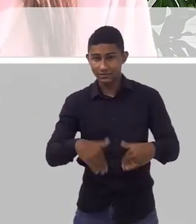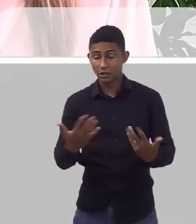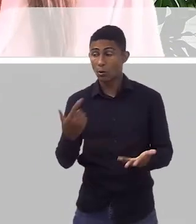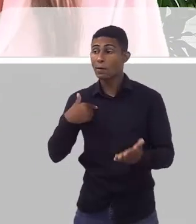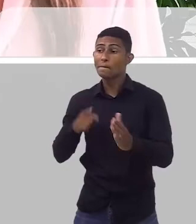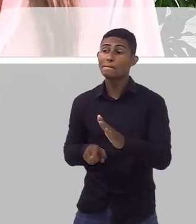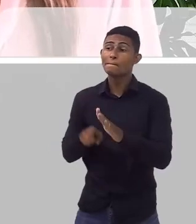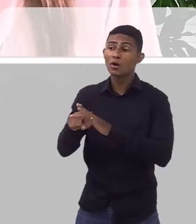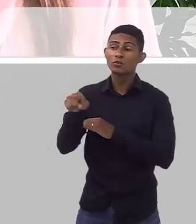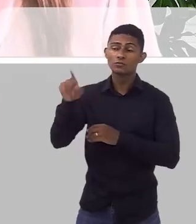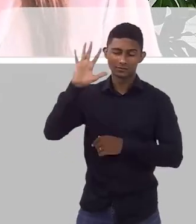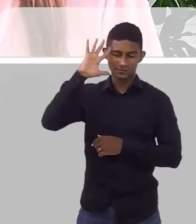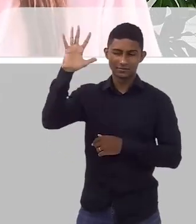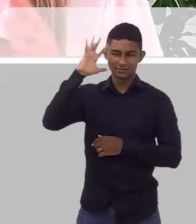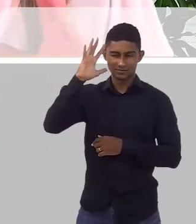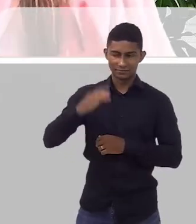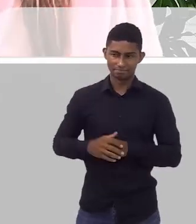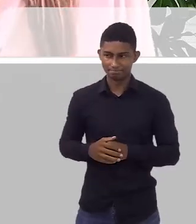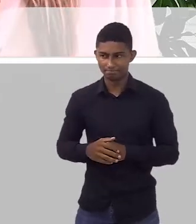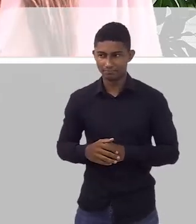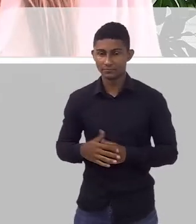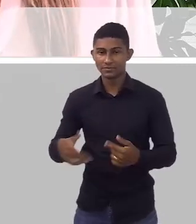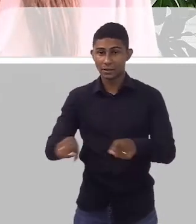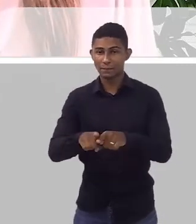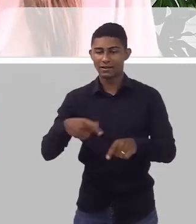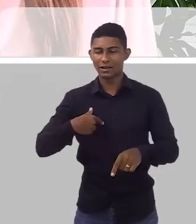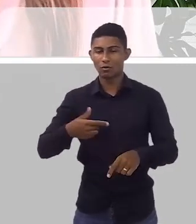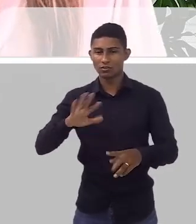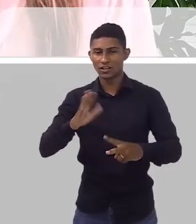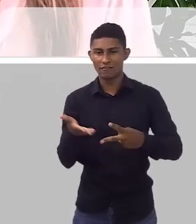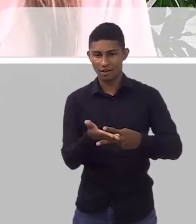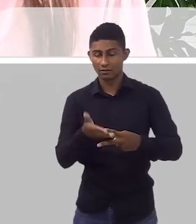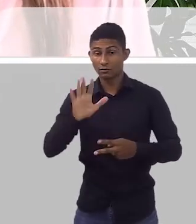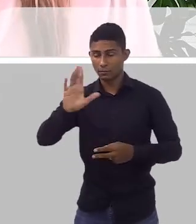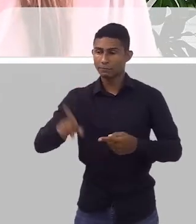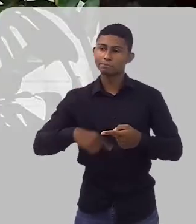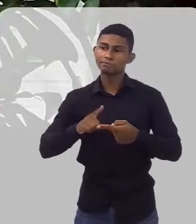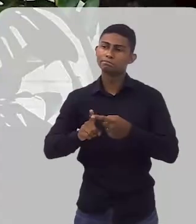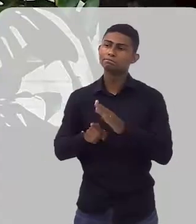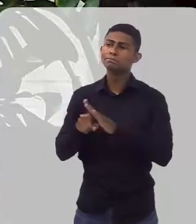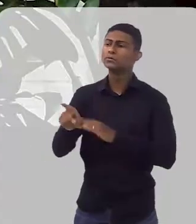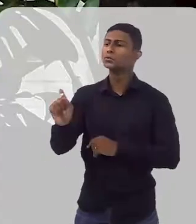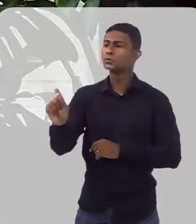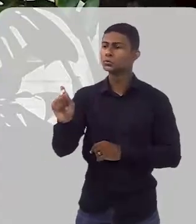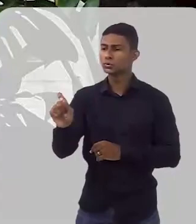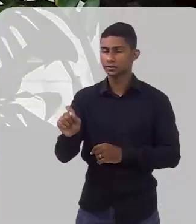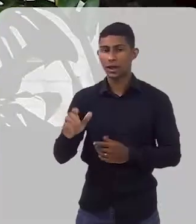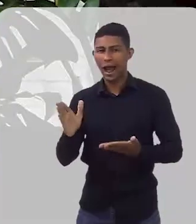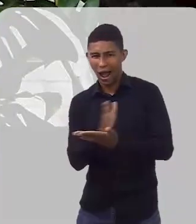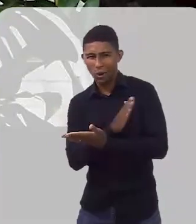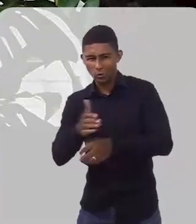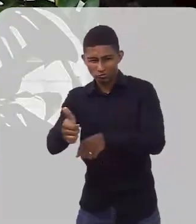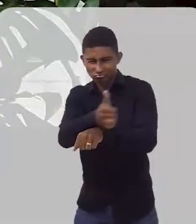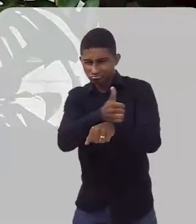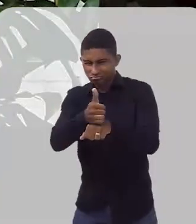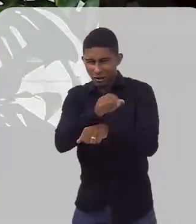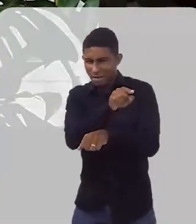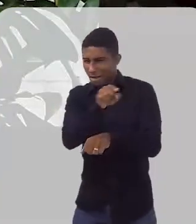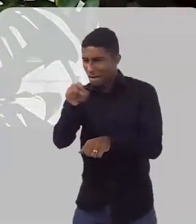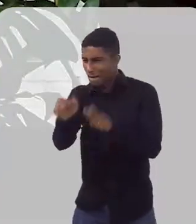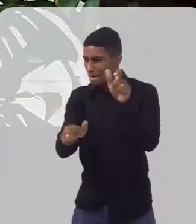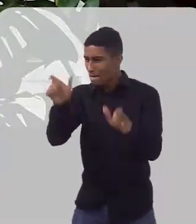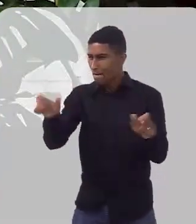deixar uma pergunta no ar para o senhor já ir pensando e vou chamar o intervalo. A pergunta é o seguinte: alguns especialistas